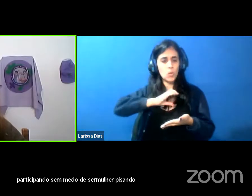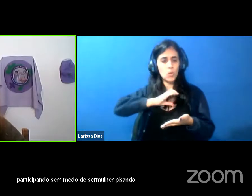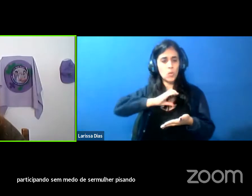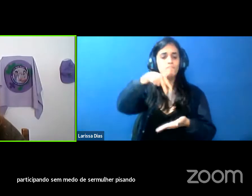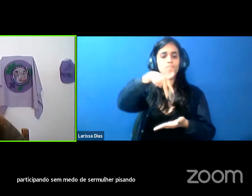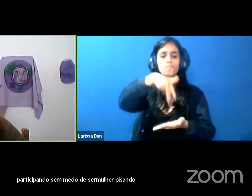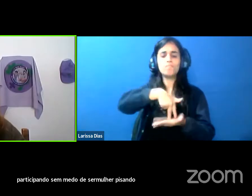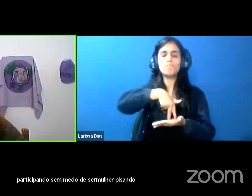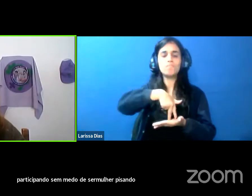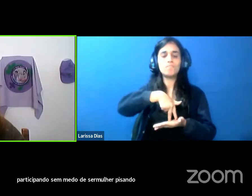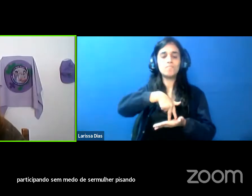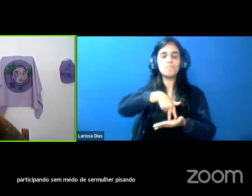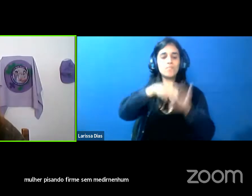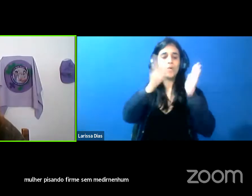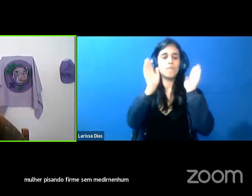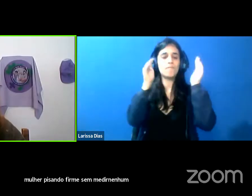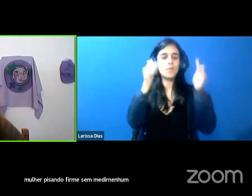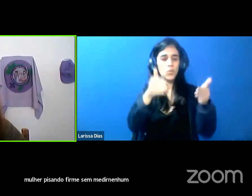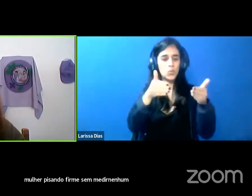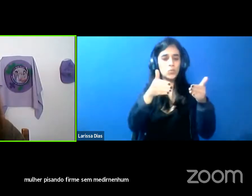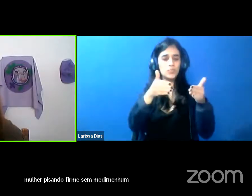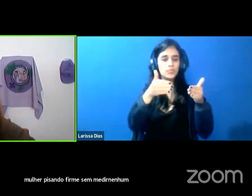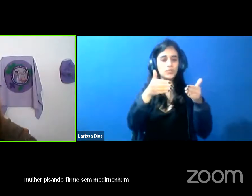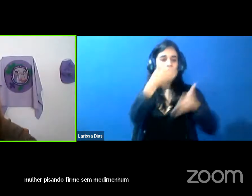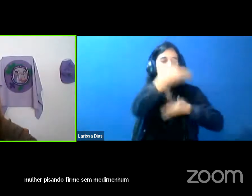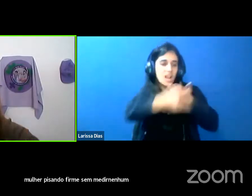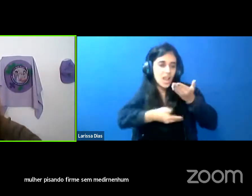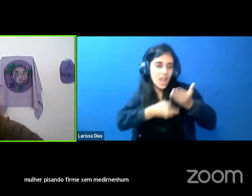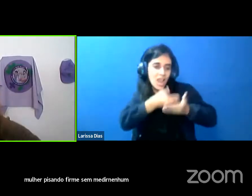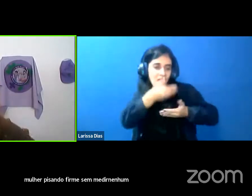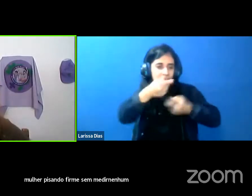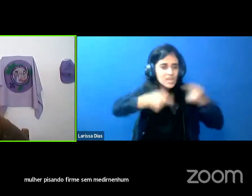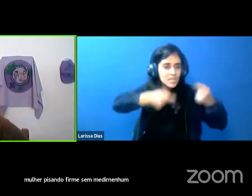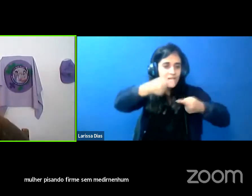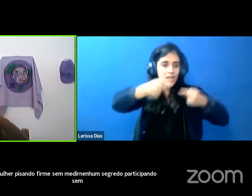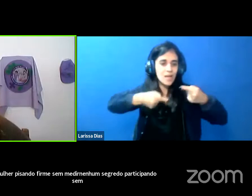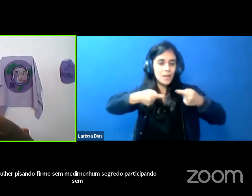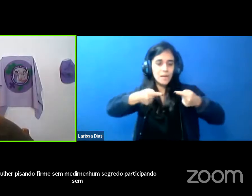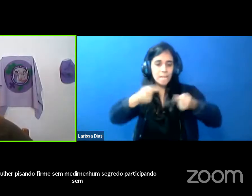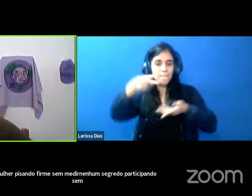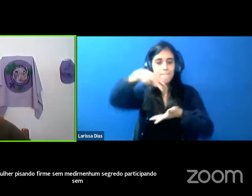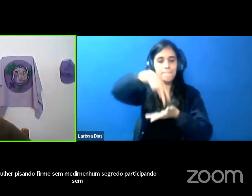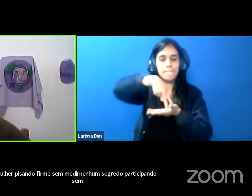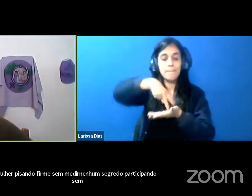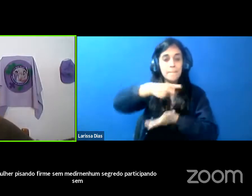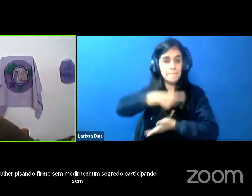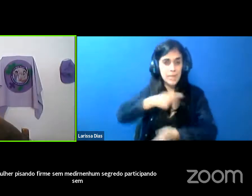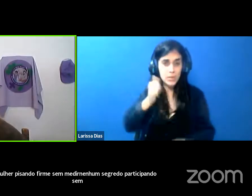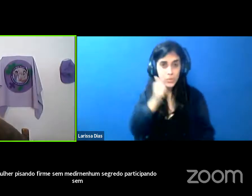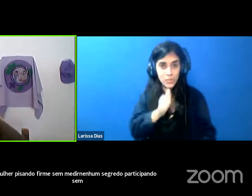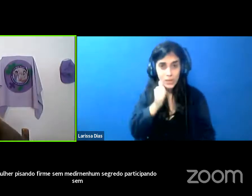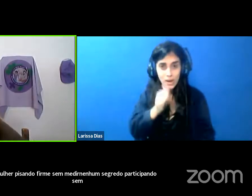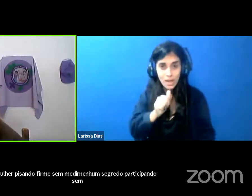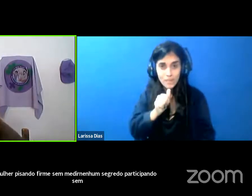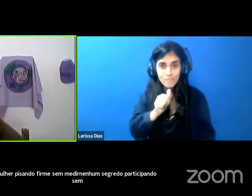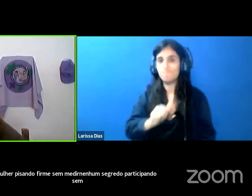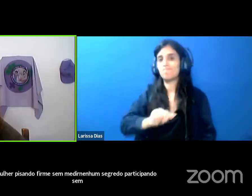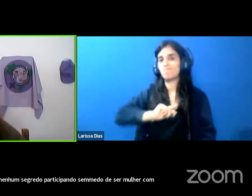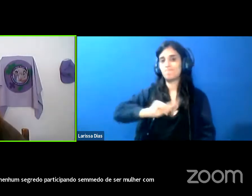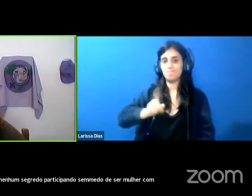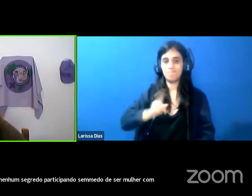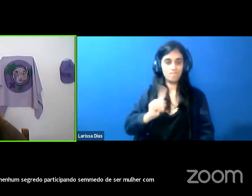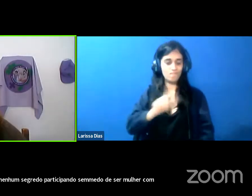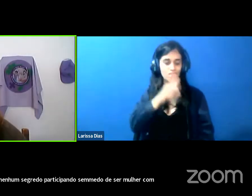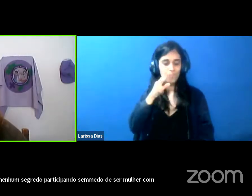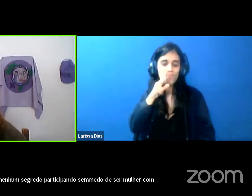segredo, participando sem medo de ser mulher. Com muita honra, eu chamo mais uma convidada, que é